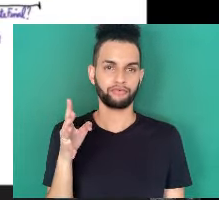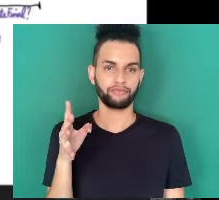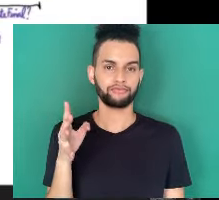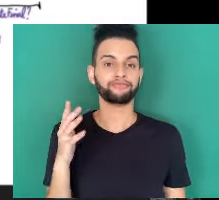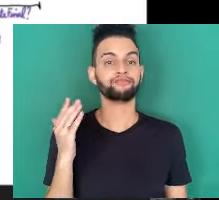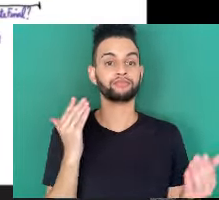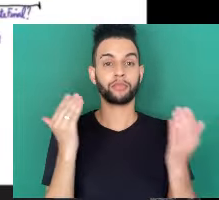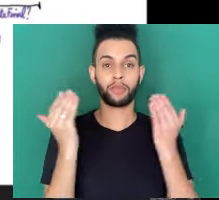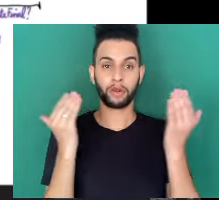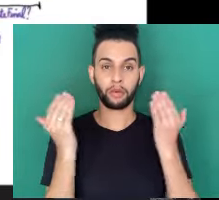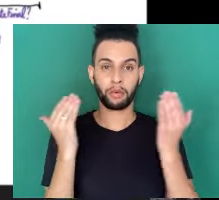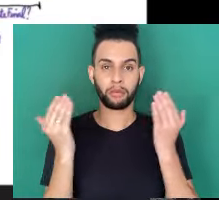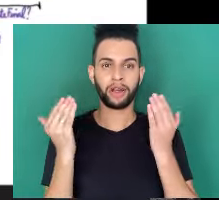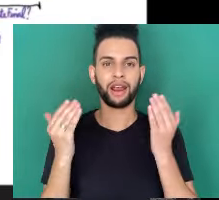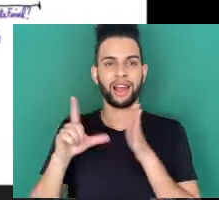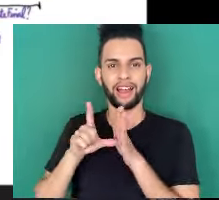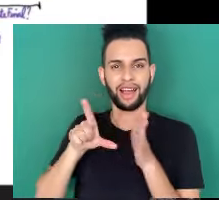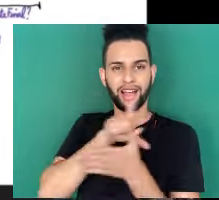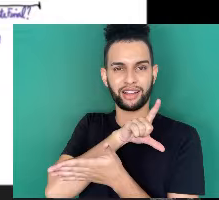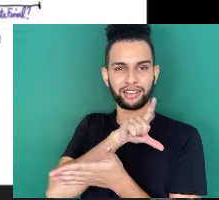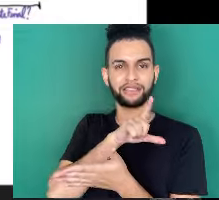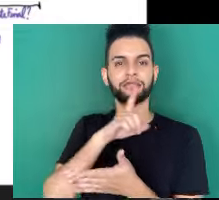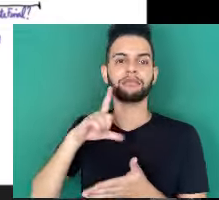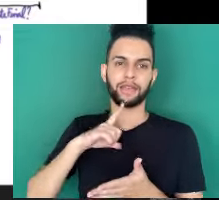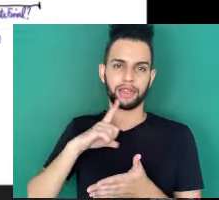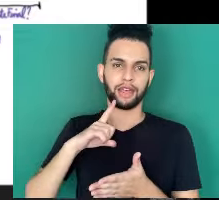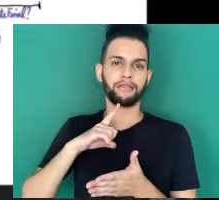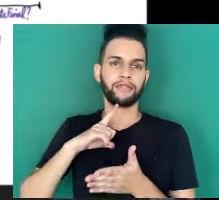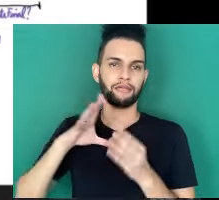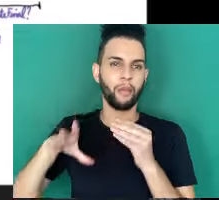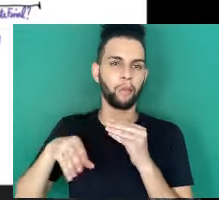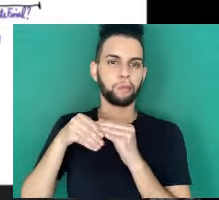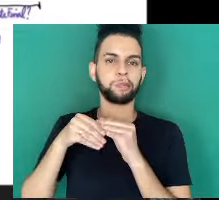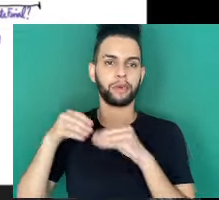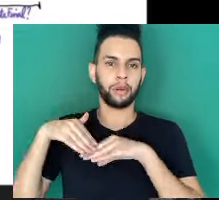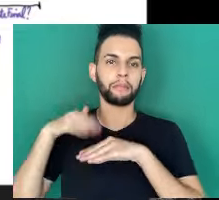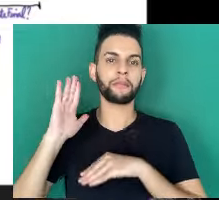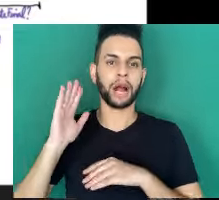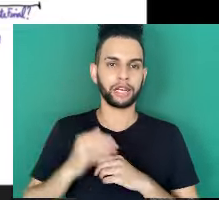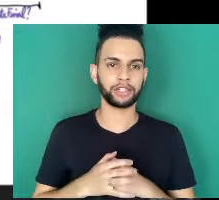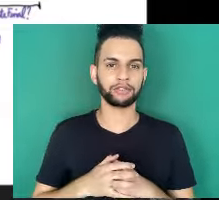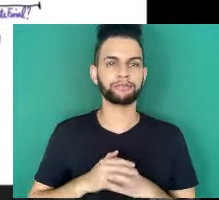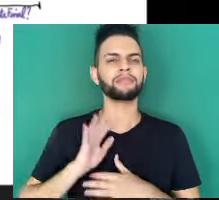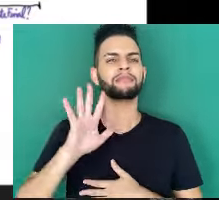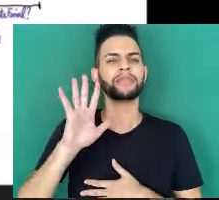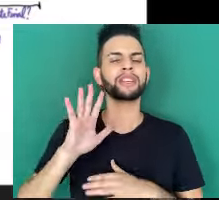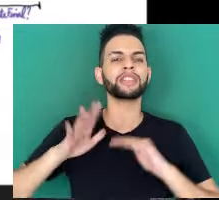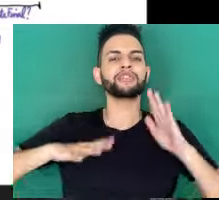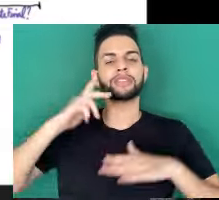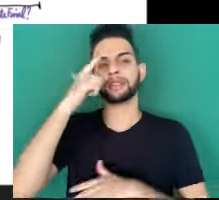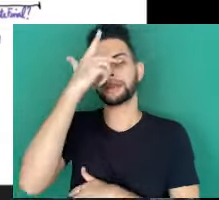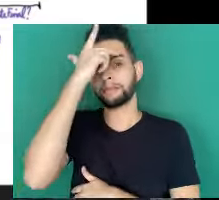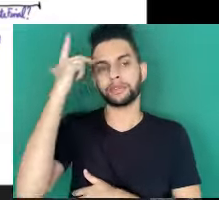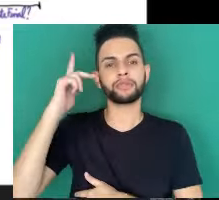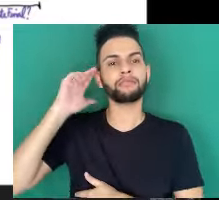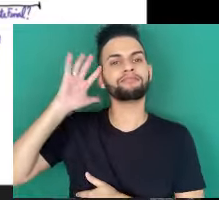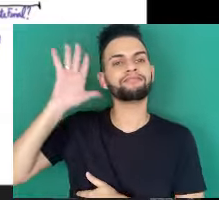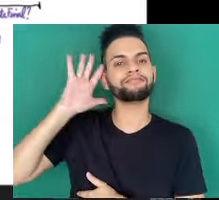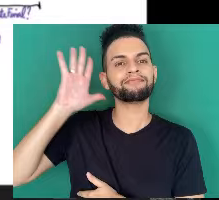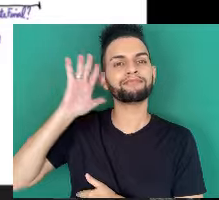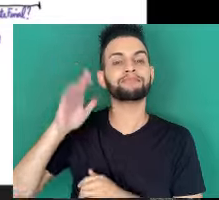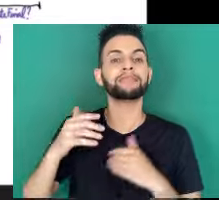caso anterior houve um aumento, né? Então a pessoa pode pensar assim: